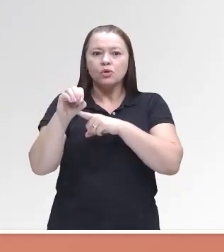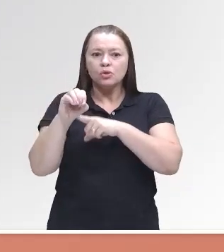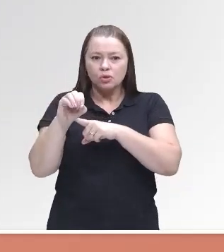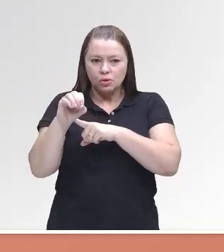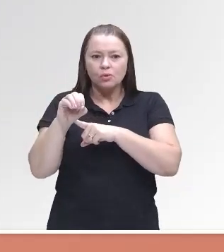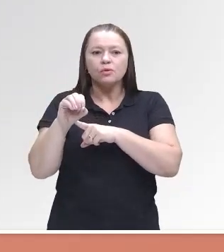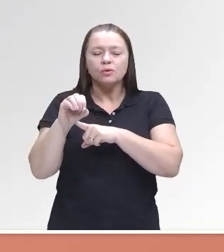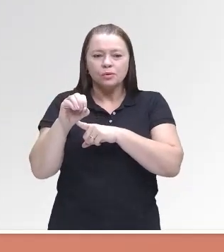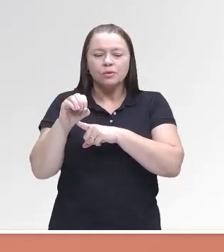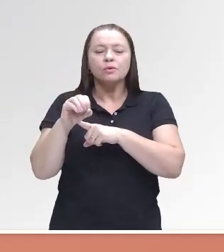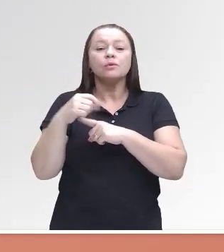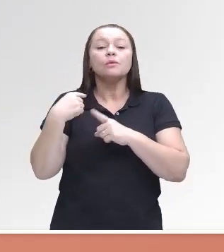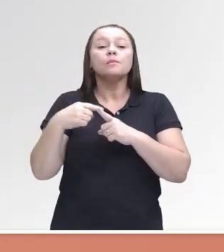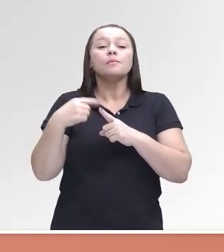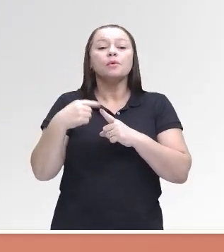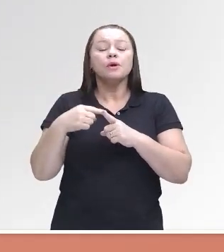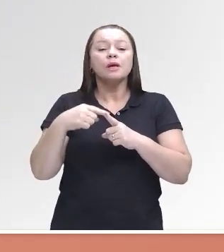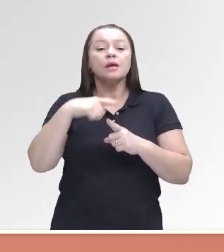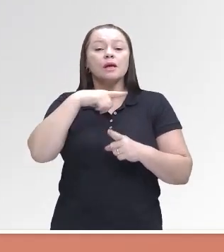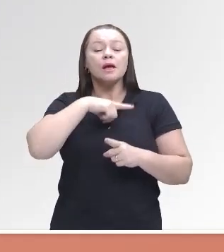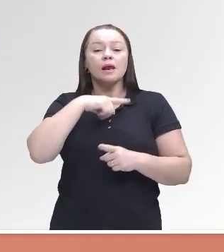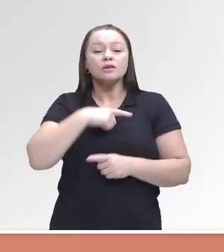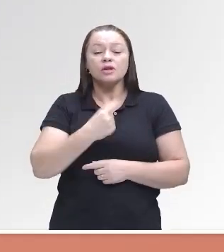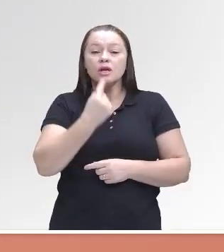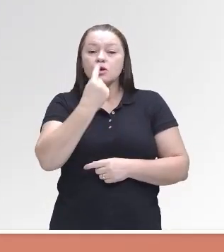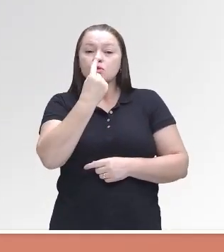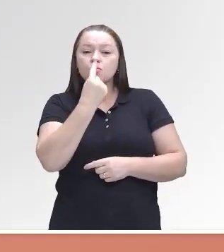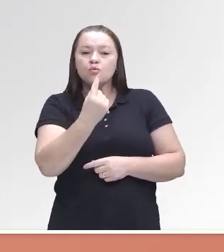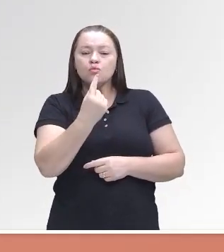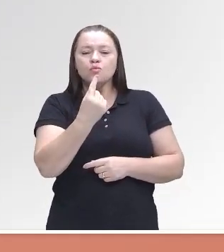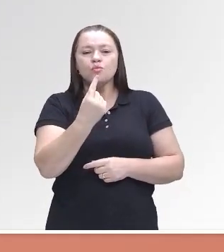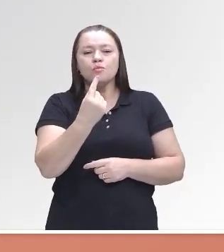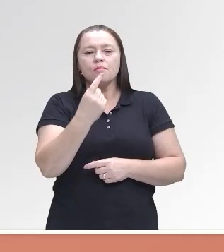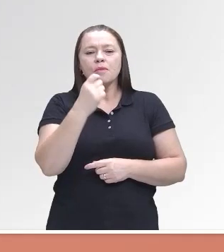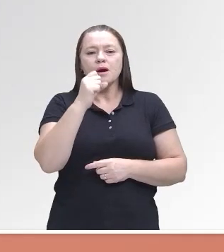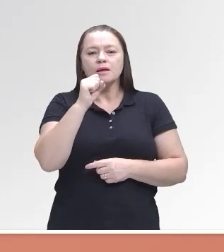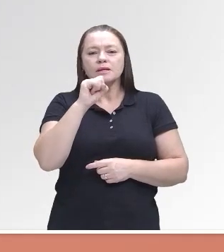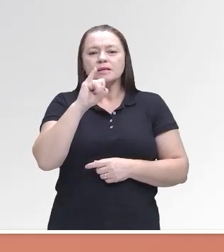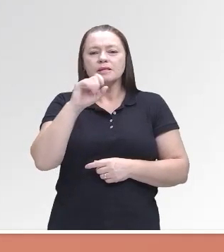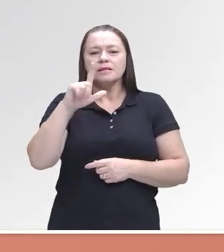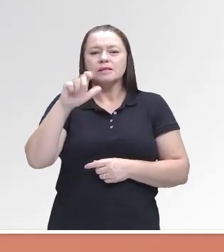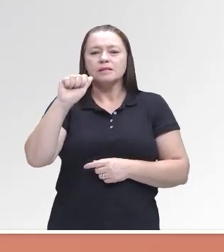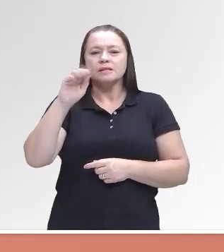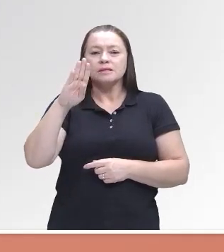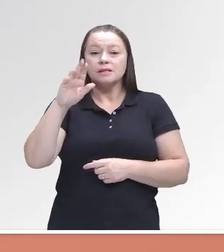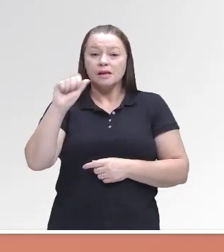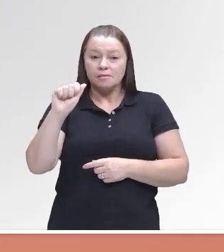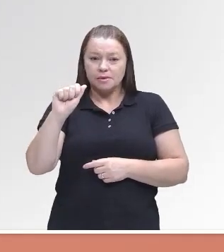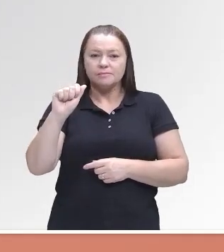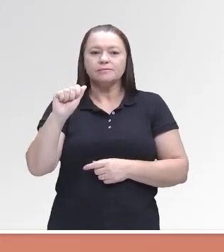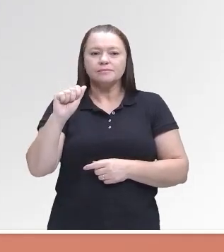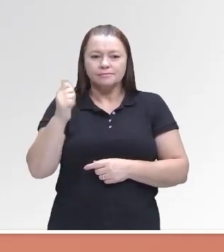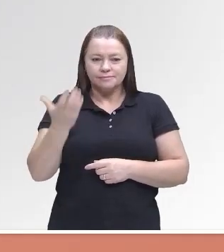chamadas monossílabas são as palavras que têm somente uma sílaba.